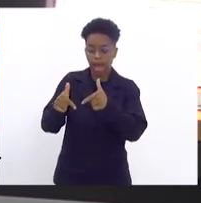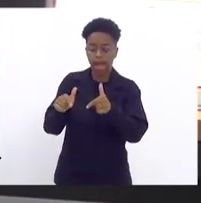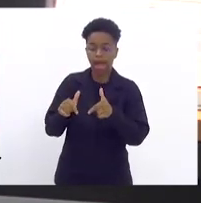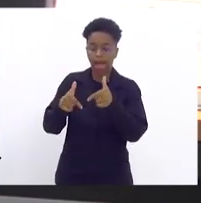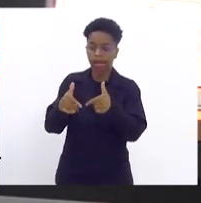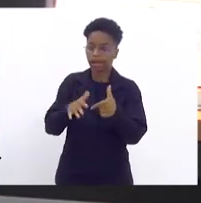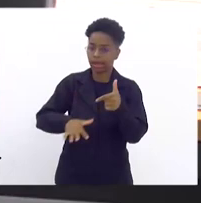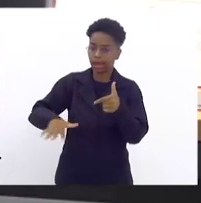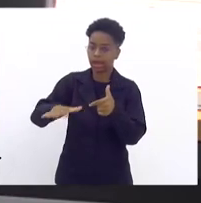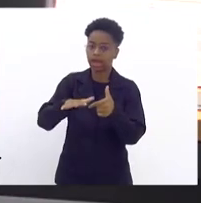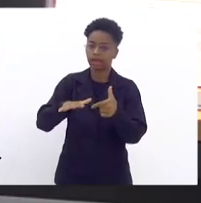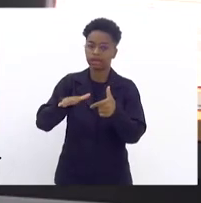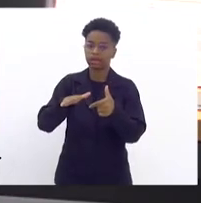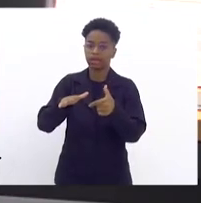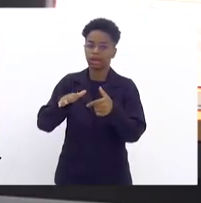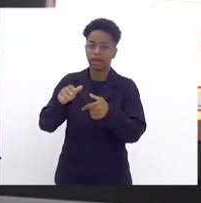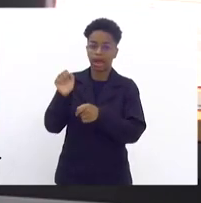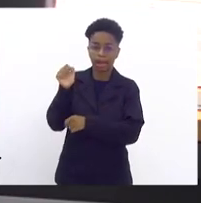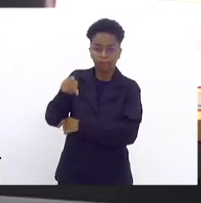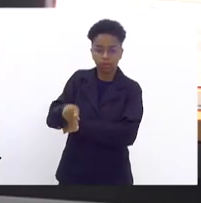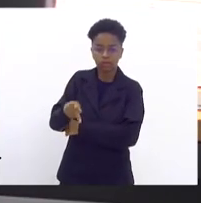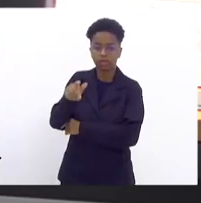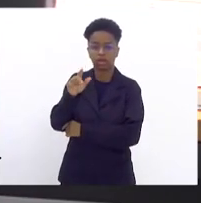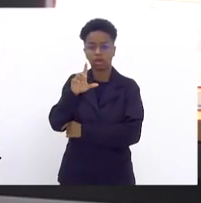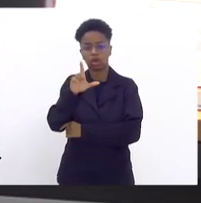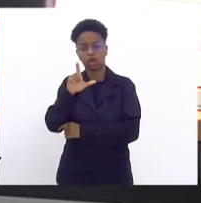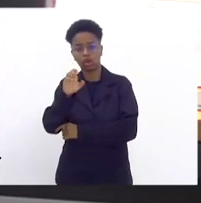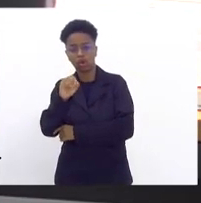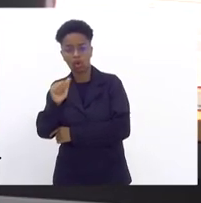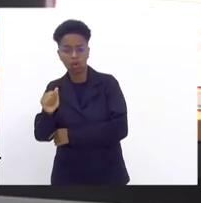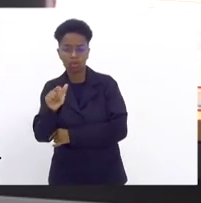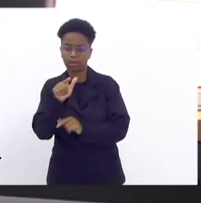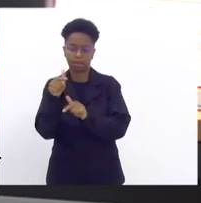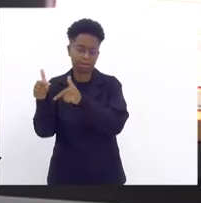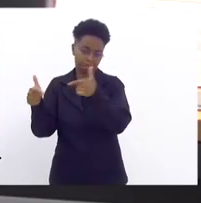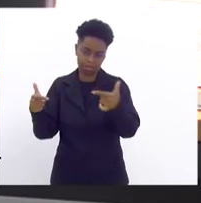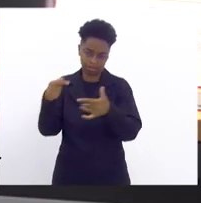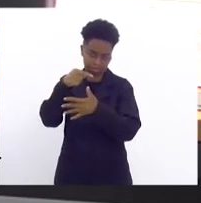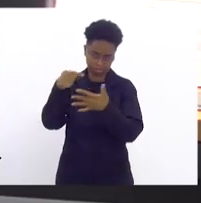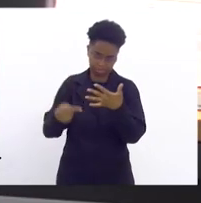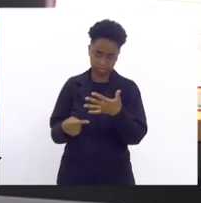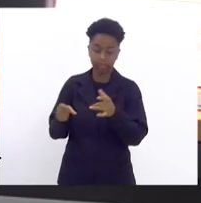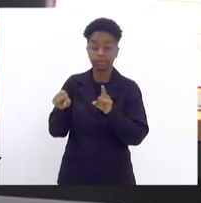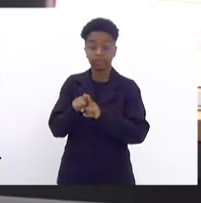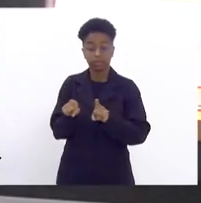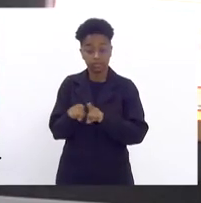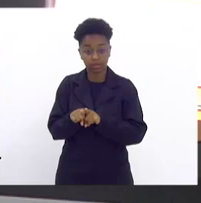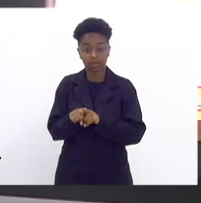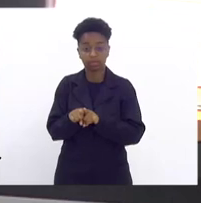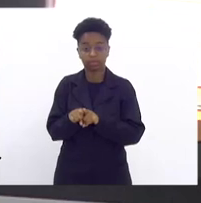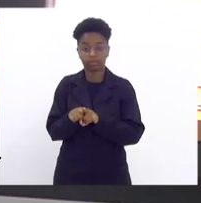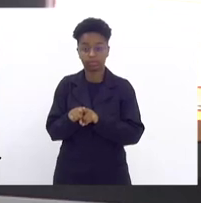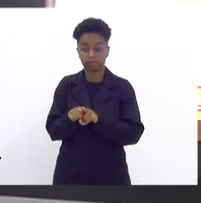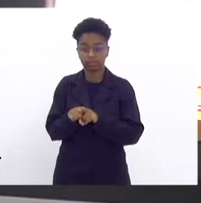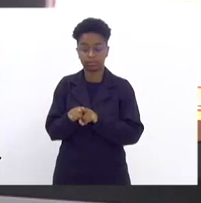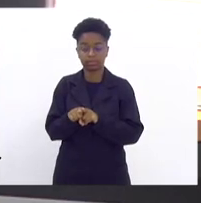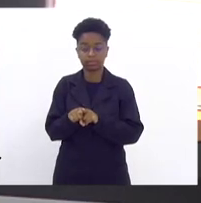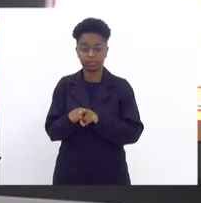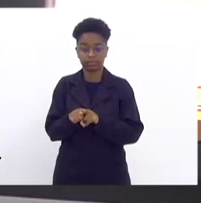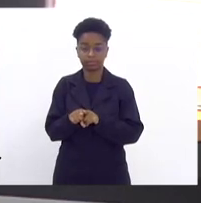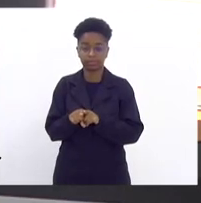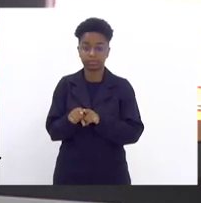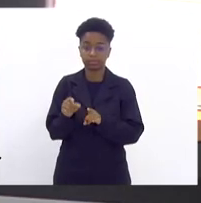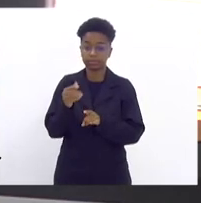questões ligadas à presidência o LOAS etc e além disso ela citou uma